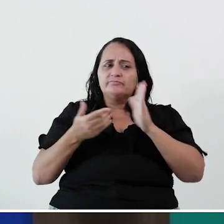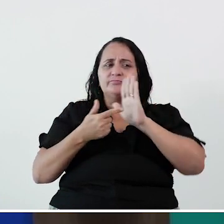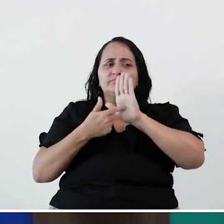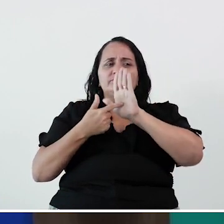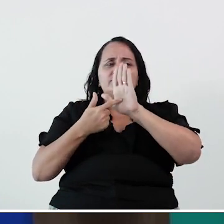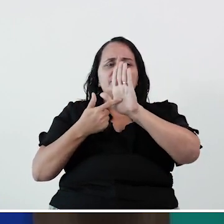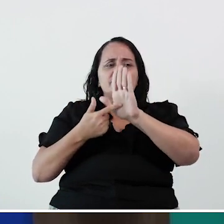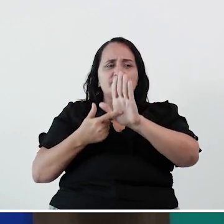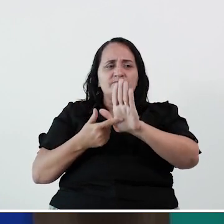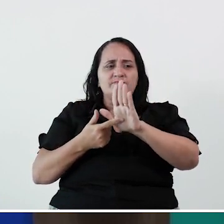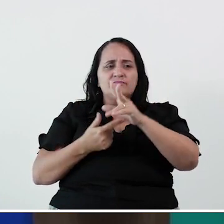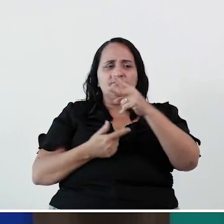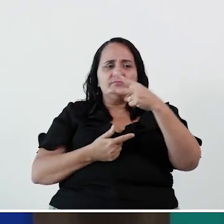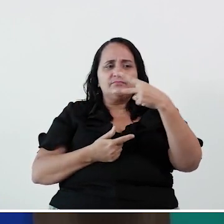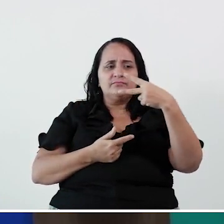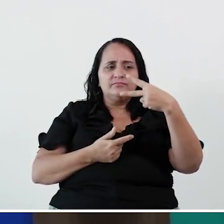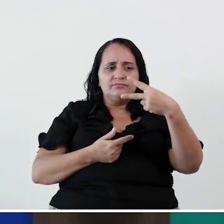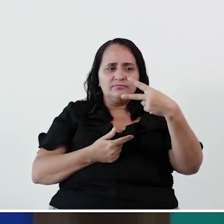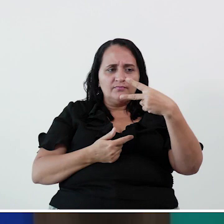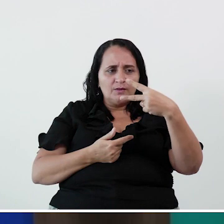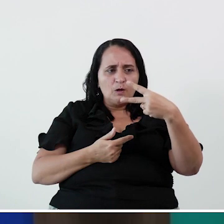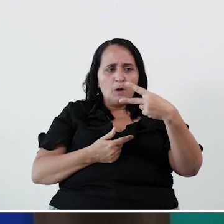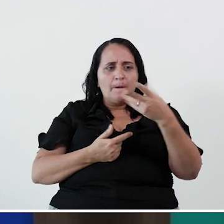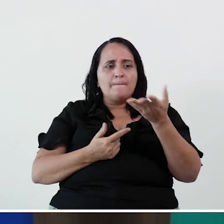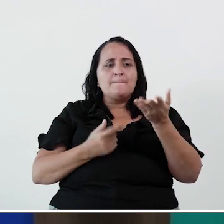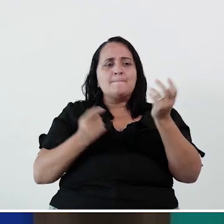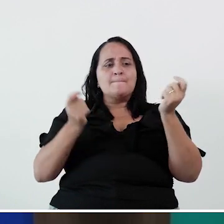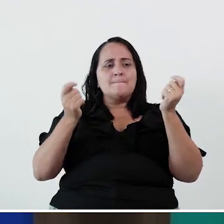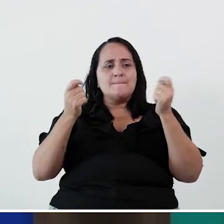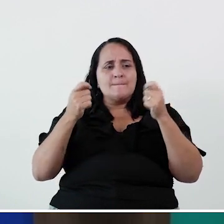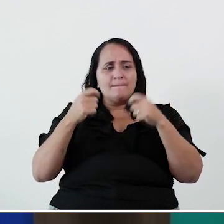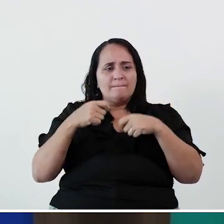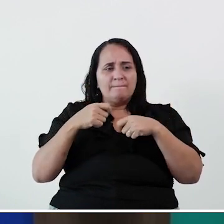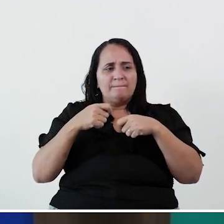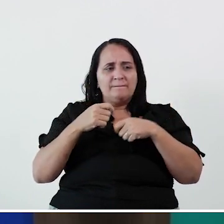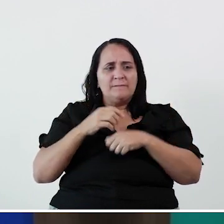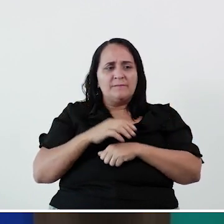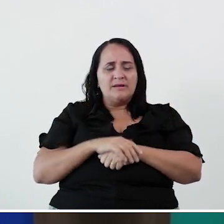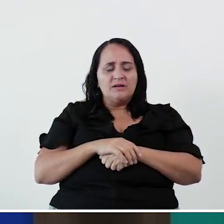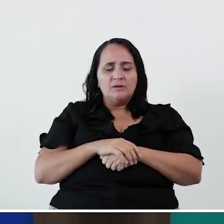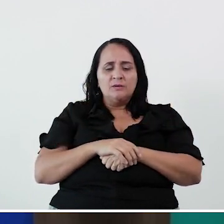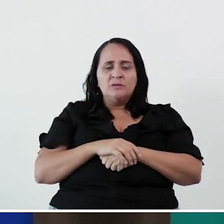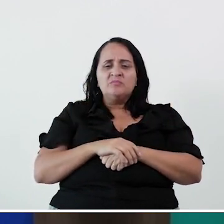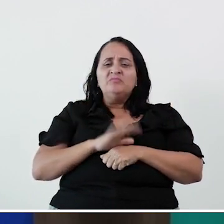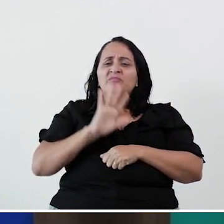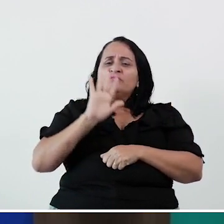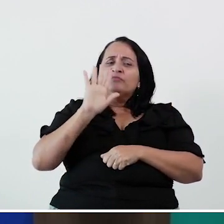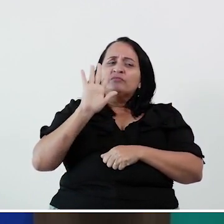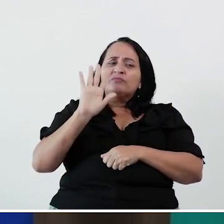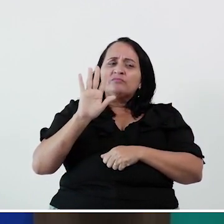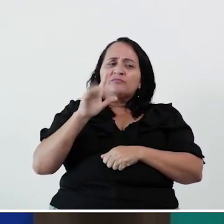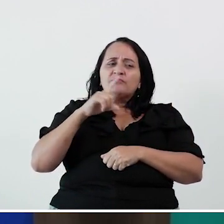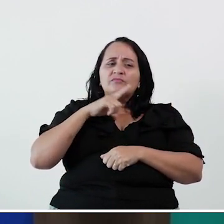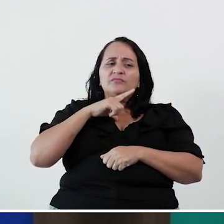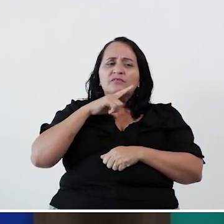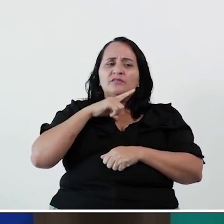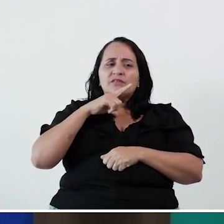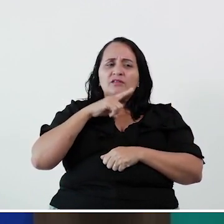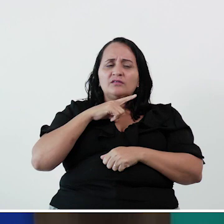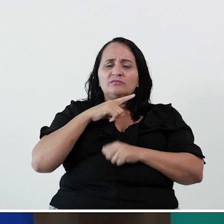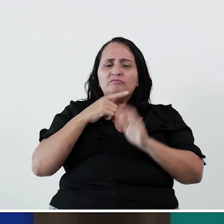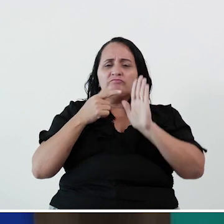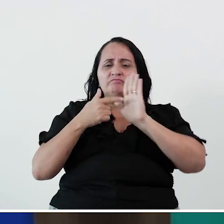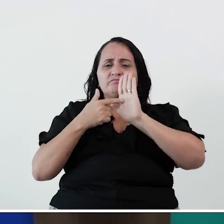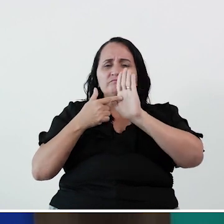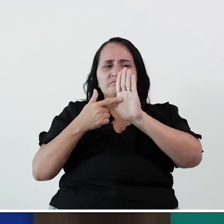racional. Na forma de uma fração, na forma de números decimais. Mas eu tenho também as